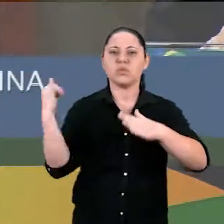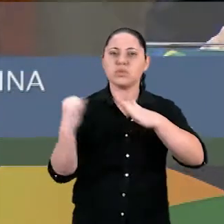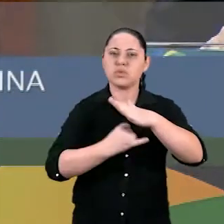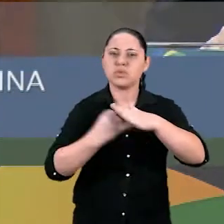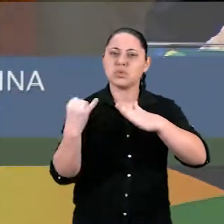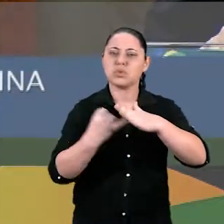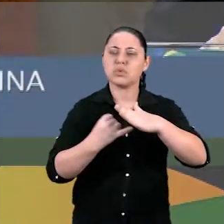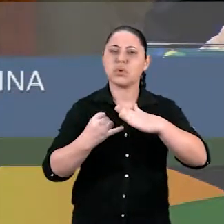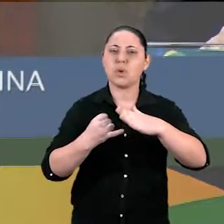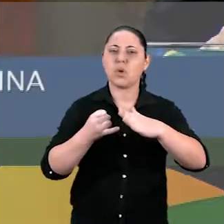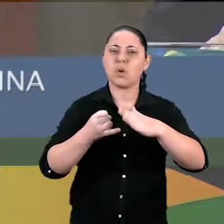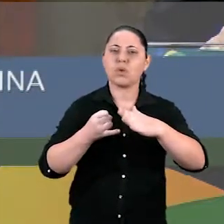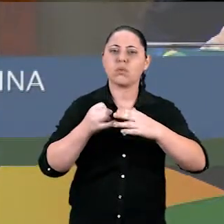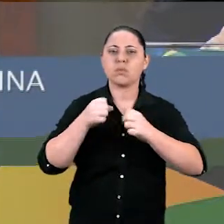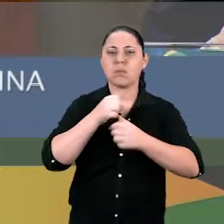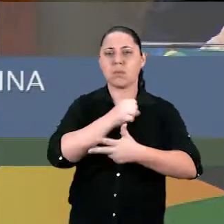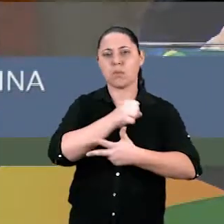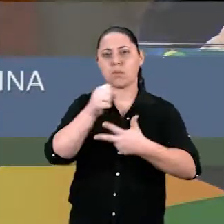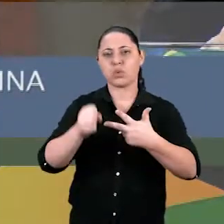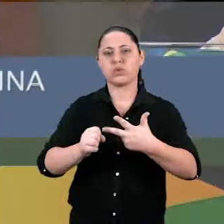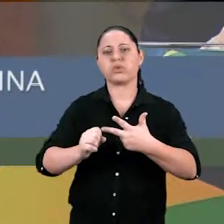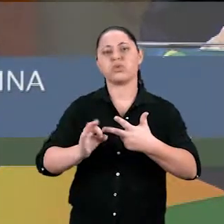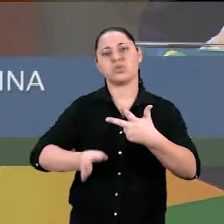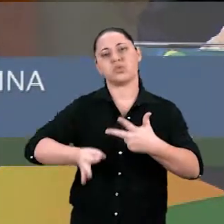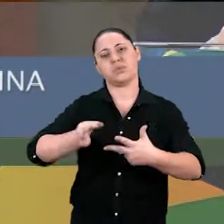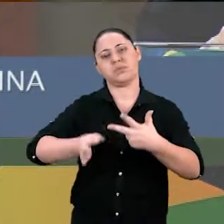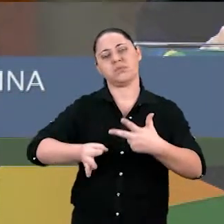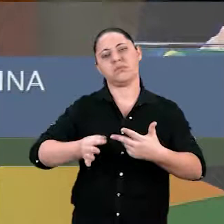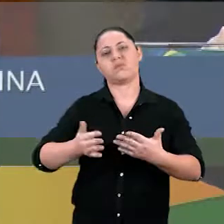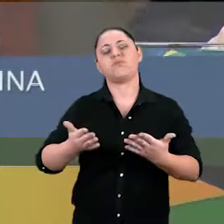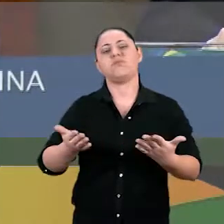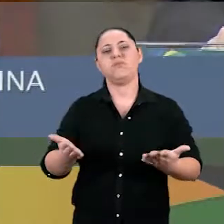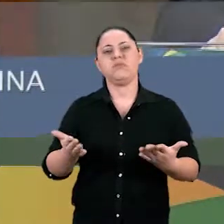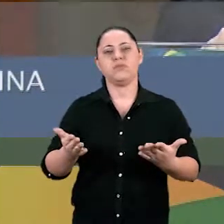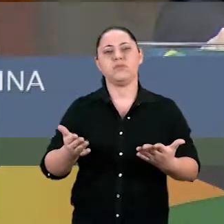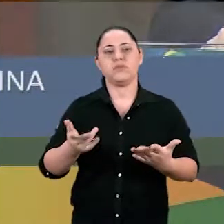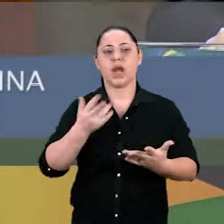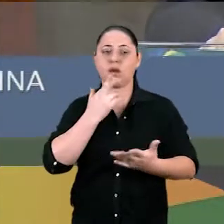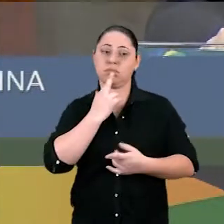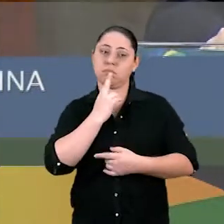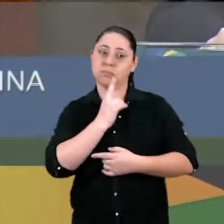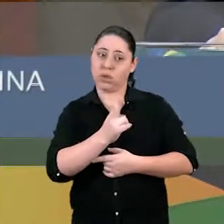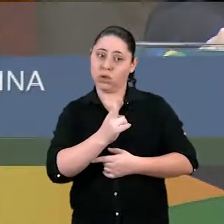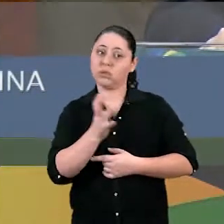institucional do Poder Judiciário. E a resposta para os